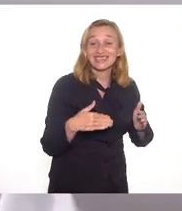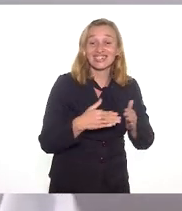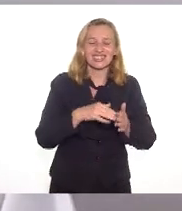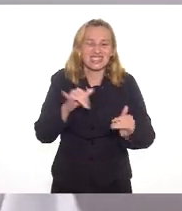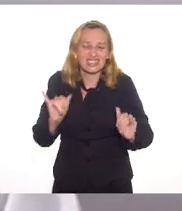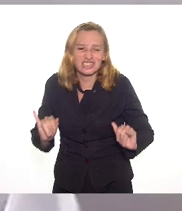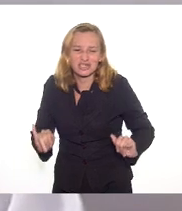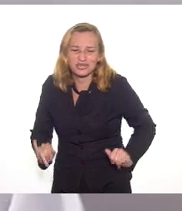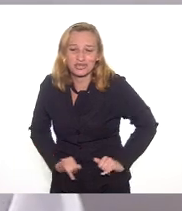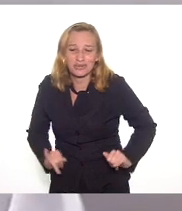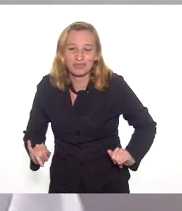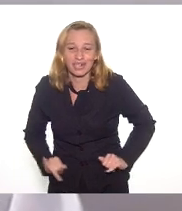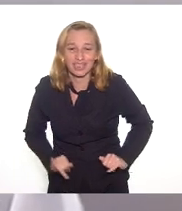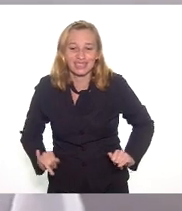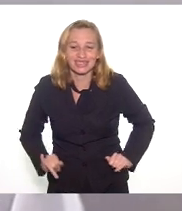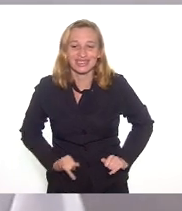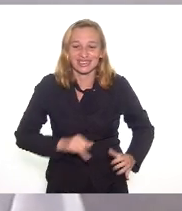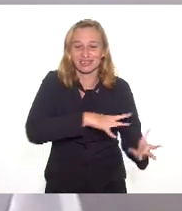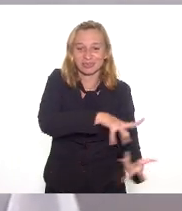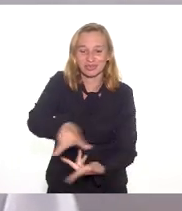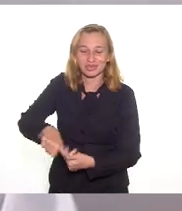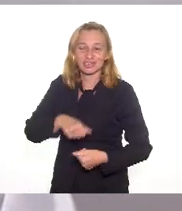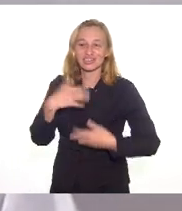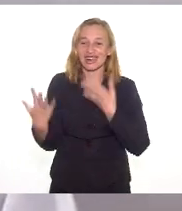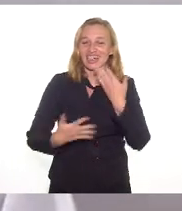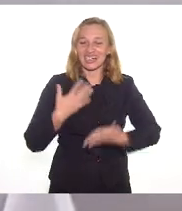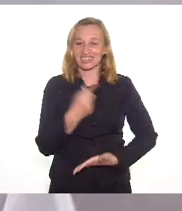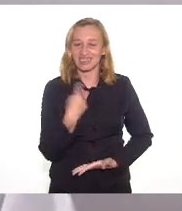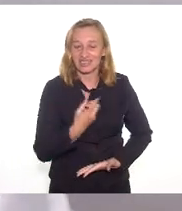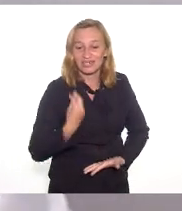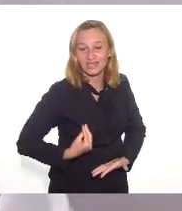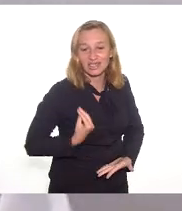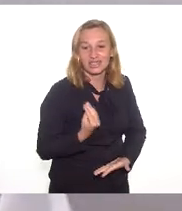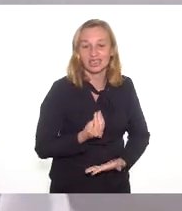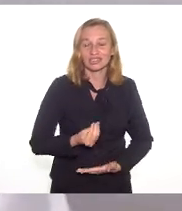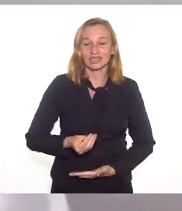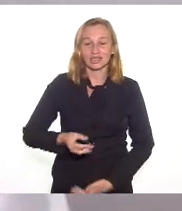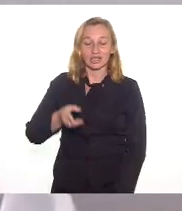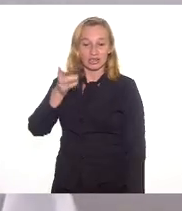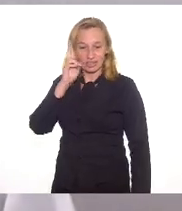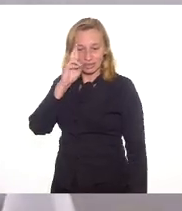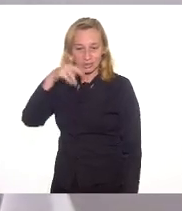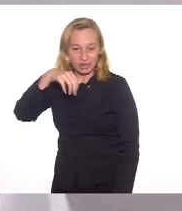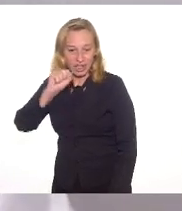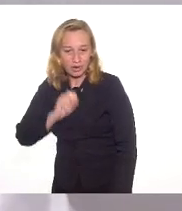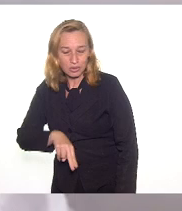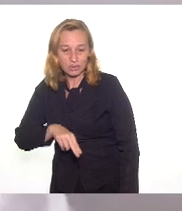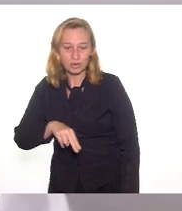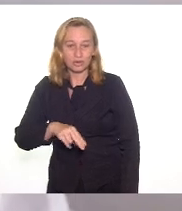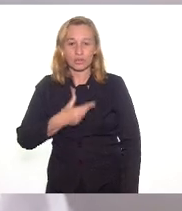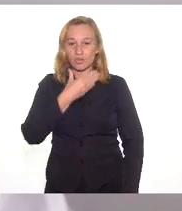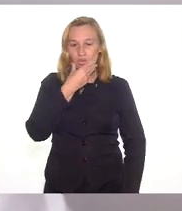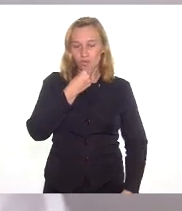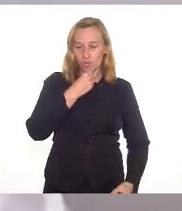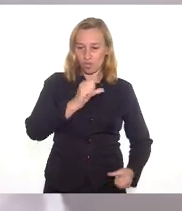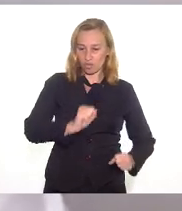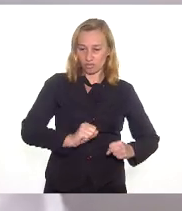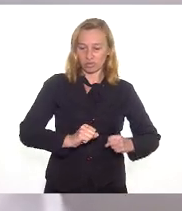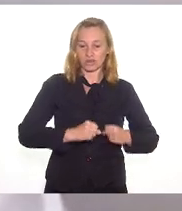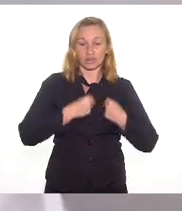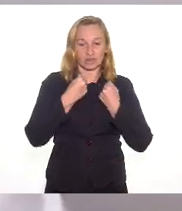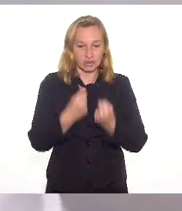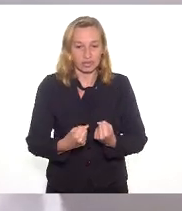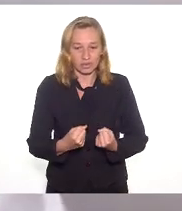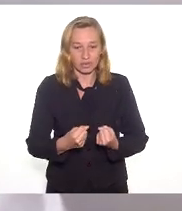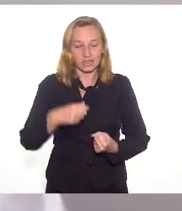mundo enfeita nossa fantasia. Sargento, apenas um apelido, guerreiro negro dos palmares,